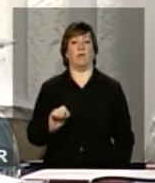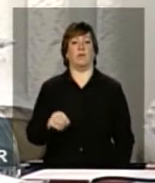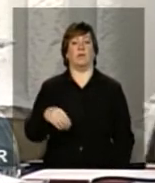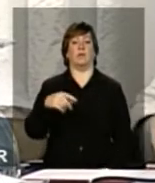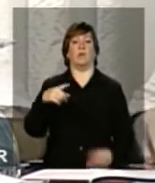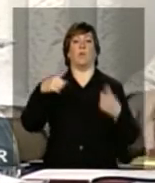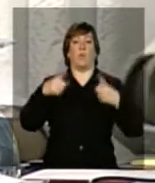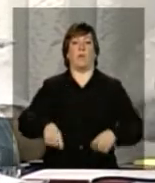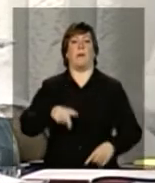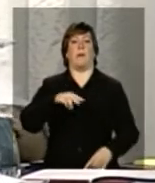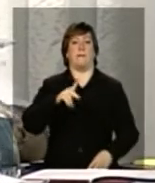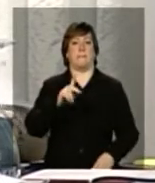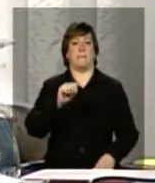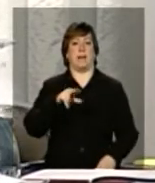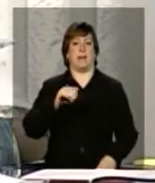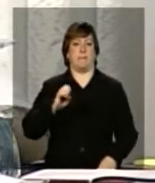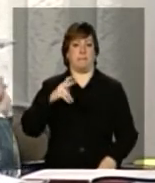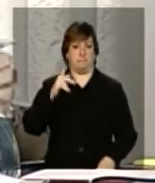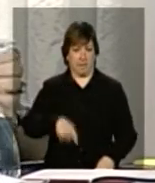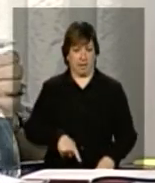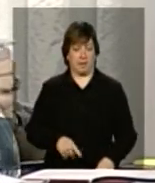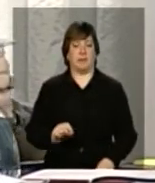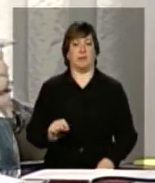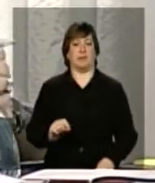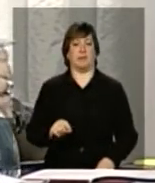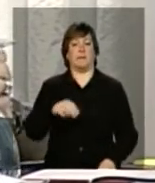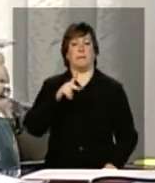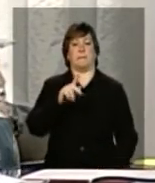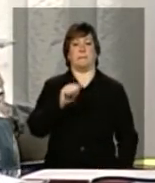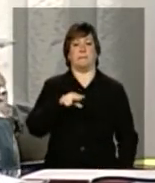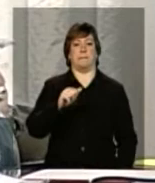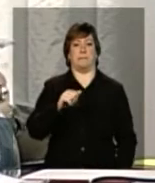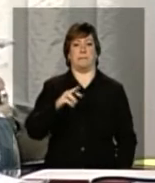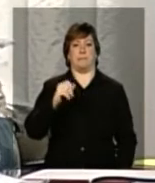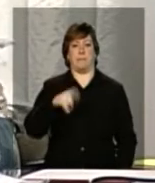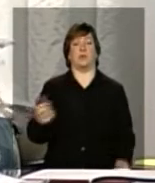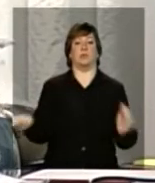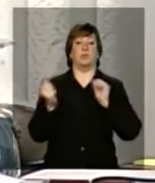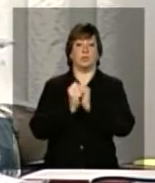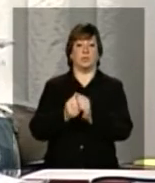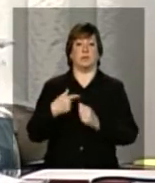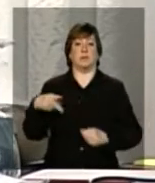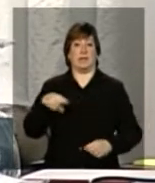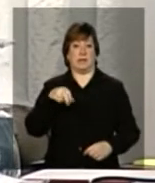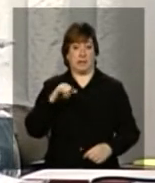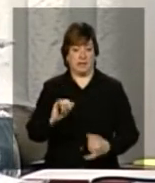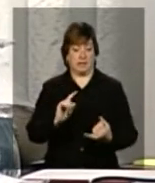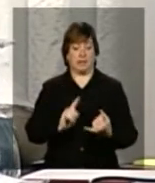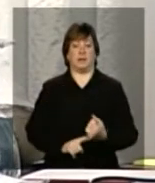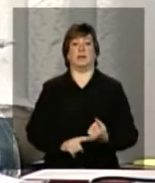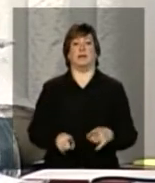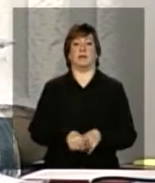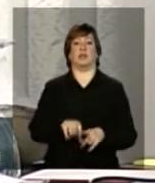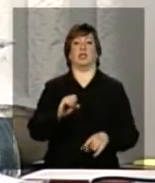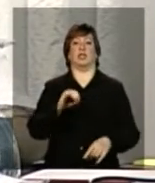Panamá. Me acompanharam o Ney Bonfim e a Sônia